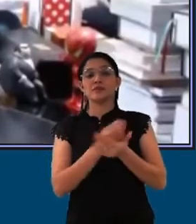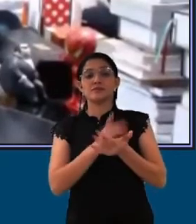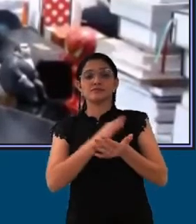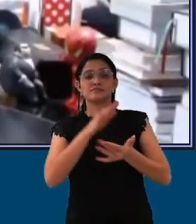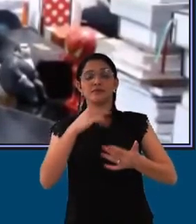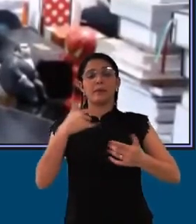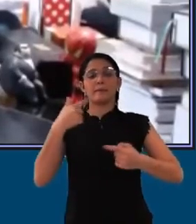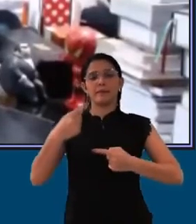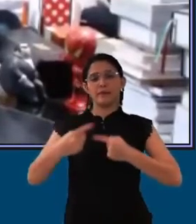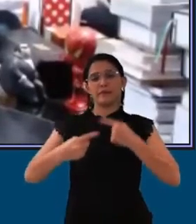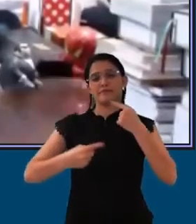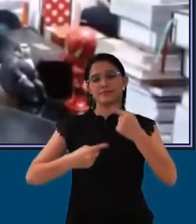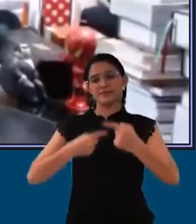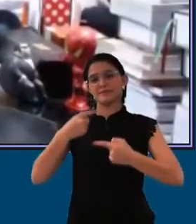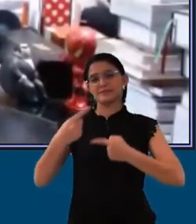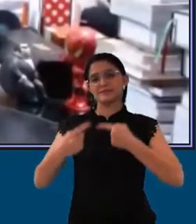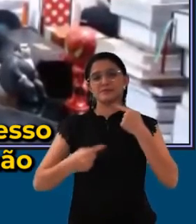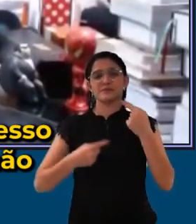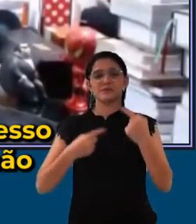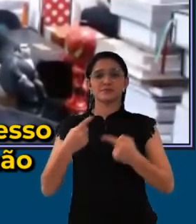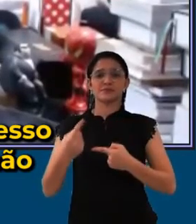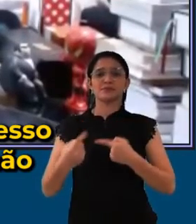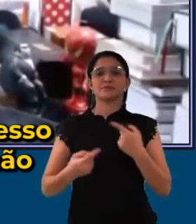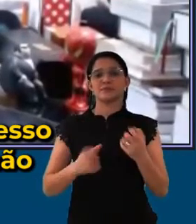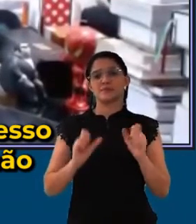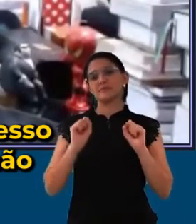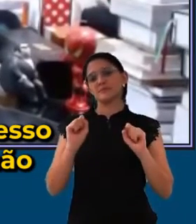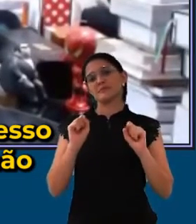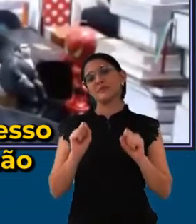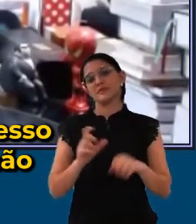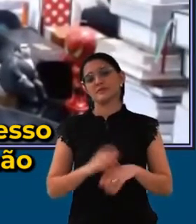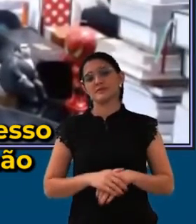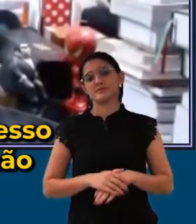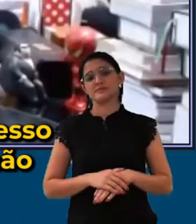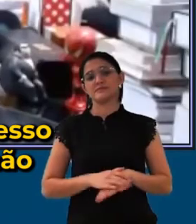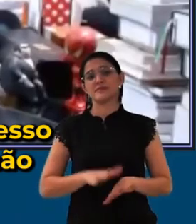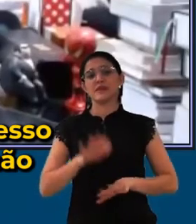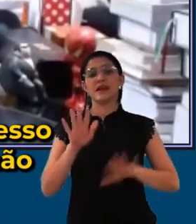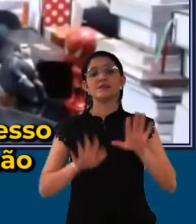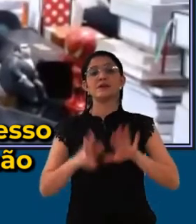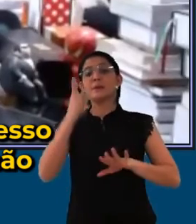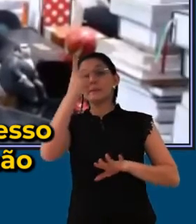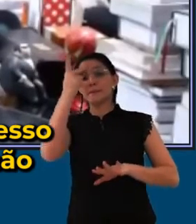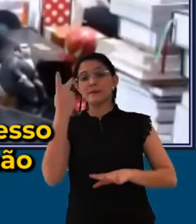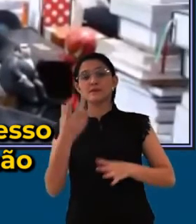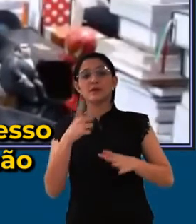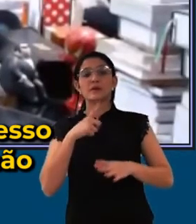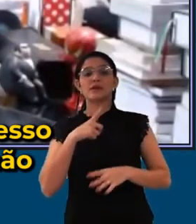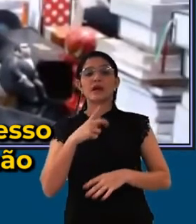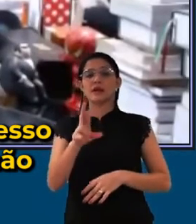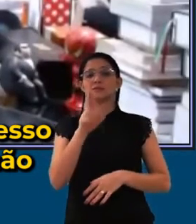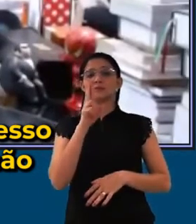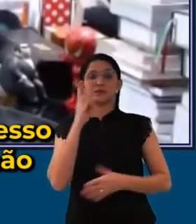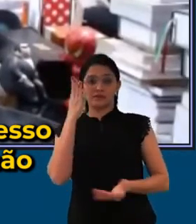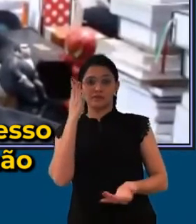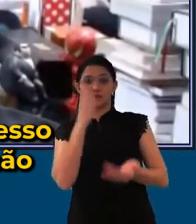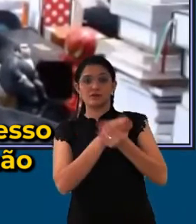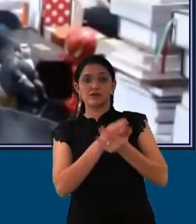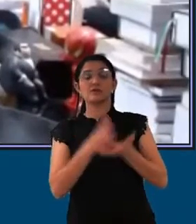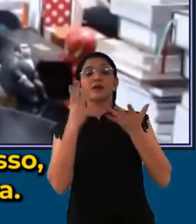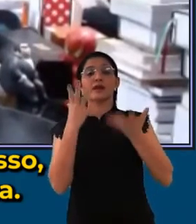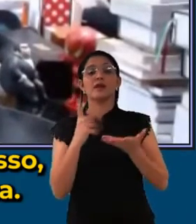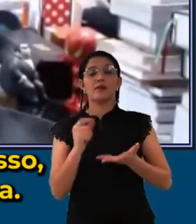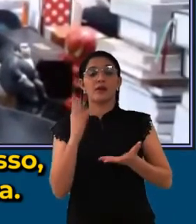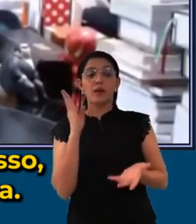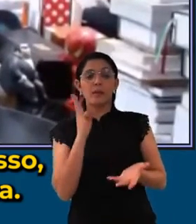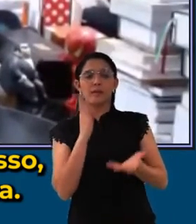vai... Quem está respondendo o processo normalmente quer que o processo dormite o máximo possível, né? E aí ele acaba não